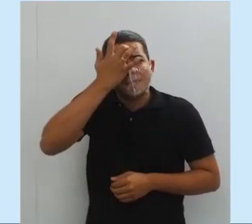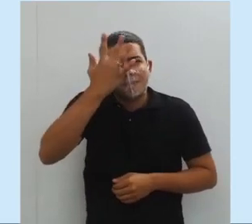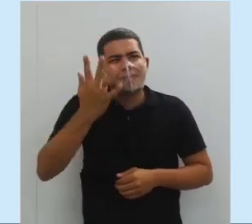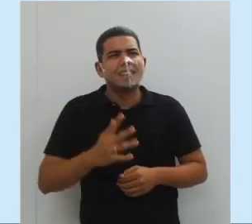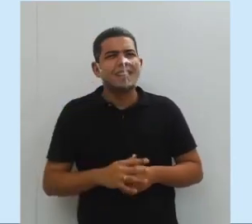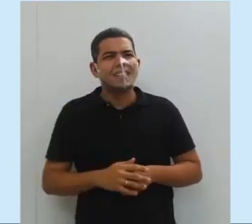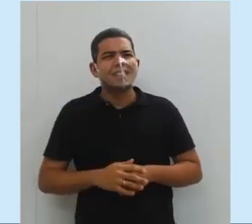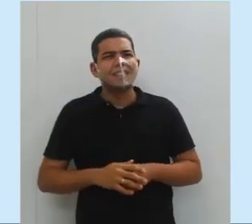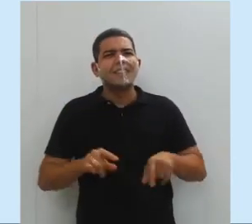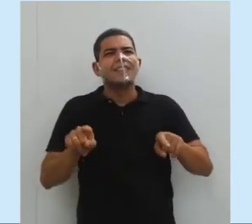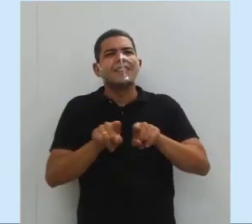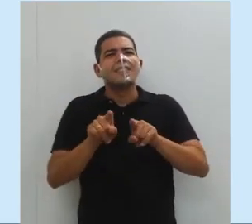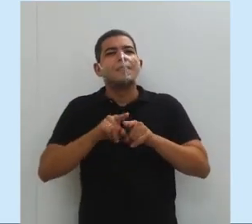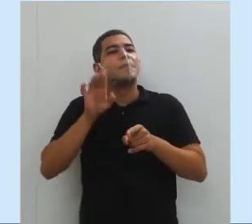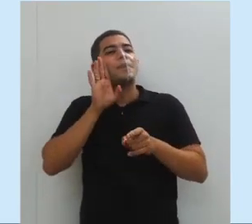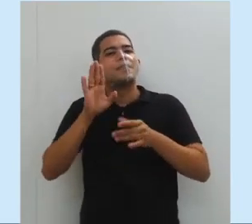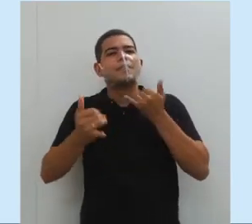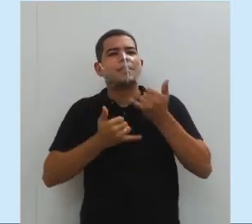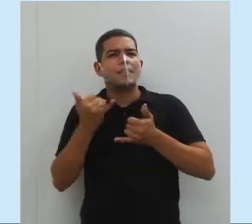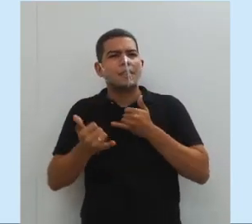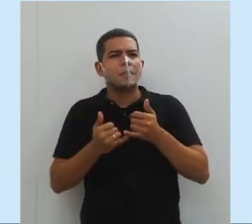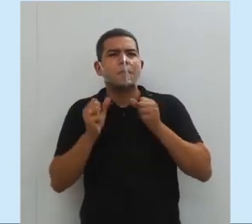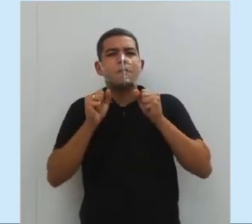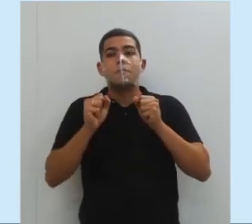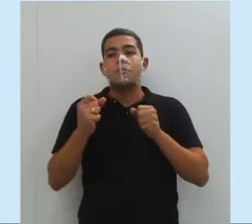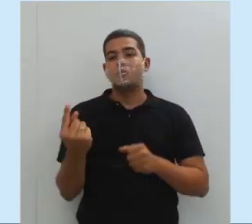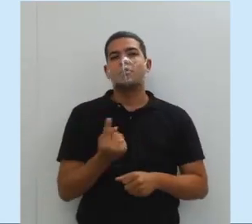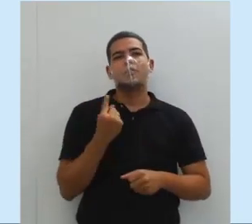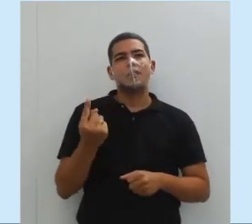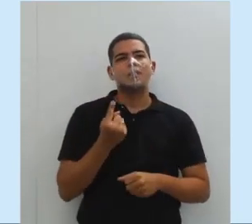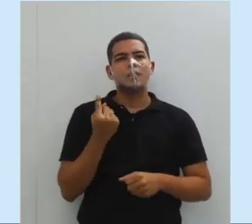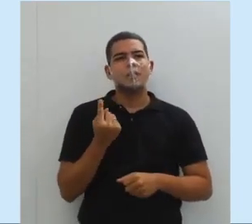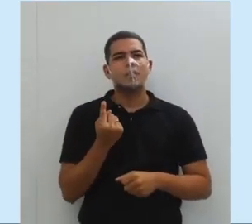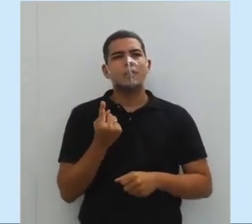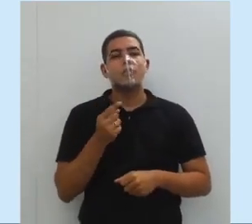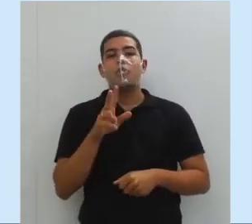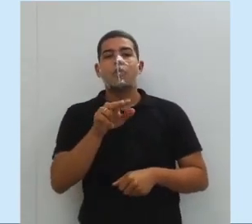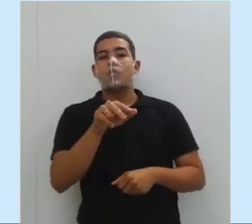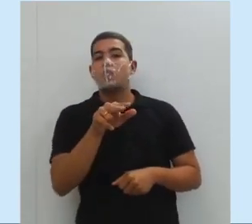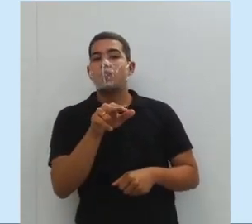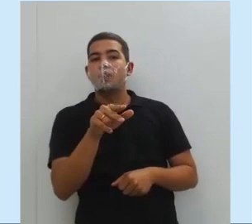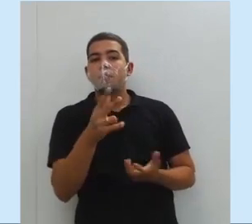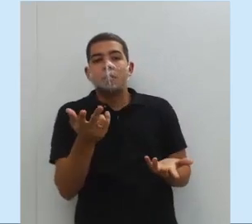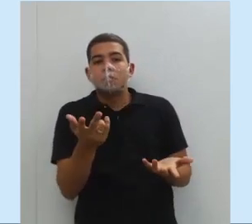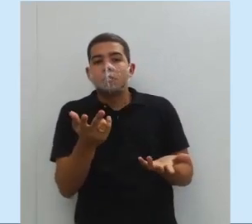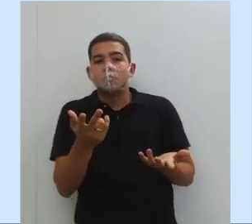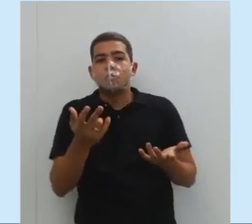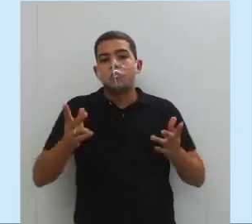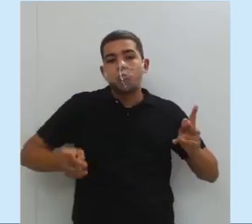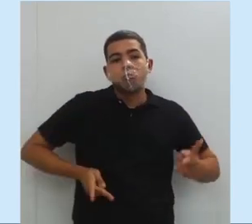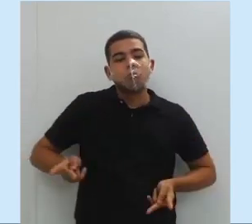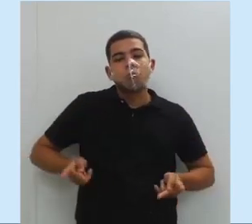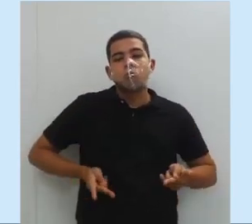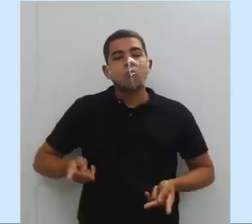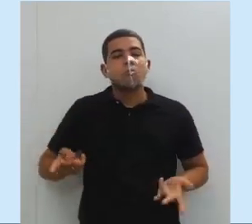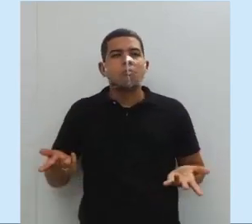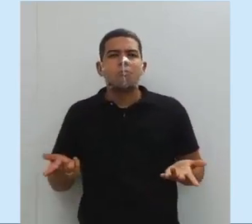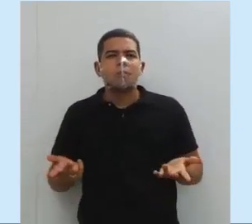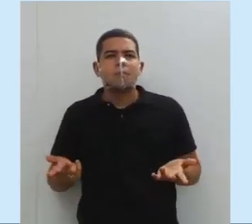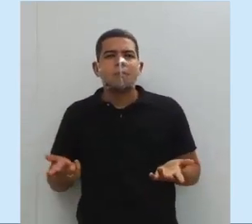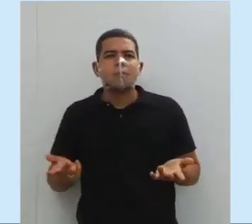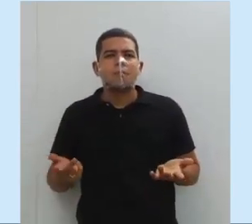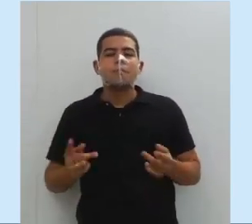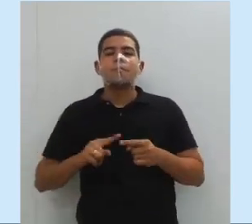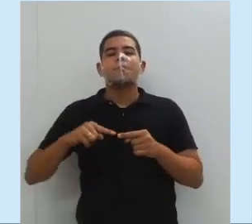fazer? É fácil de fazer e bem legal de brincar. Você pode brincar sozinho, você pode brincar com seu irmão, com sua irmã, com seu primo, sua prima,